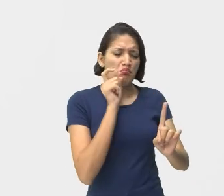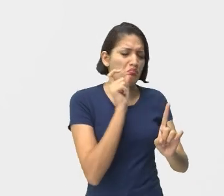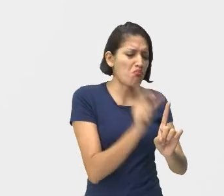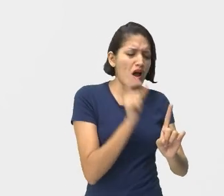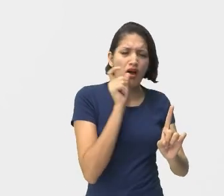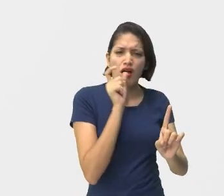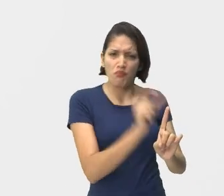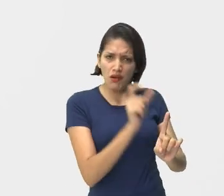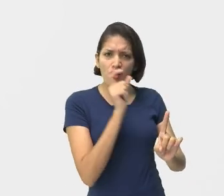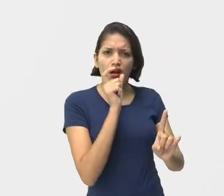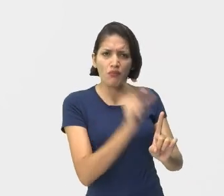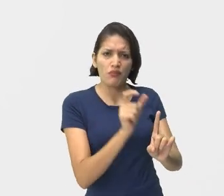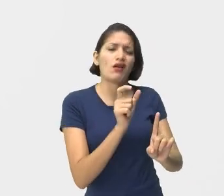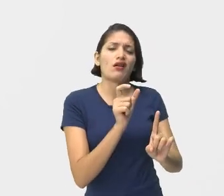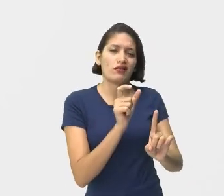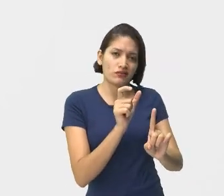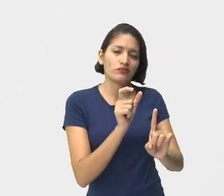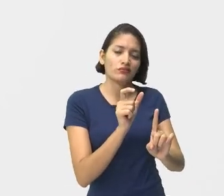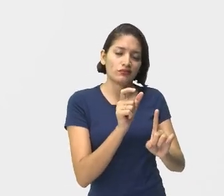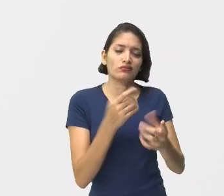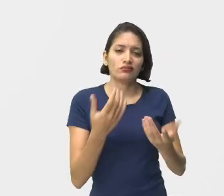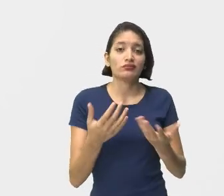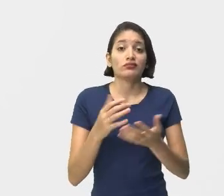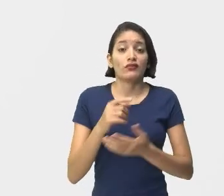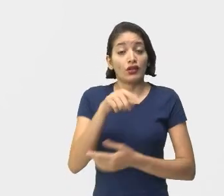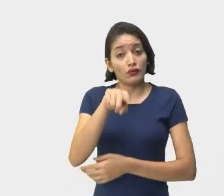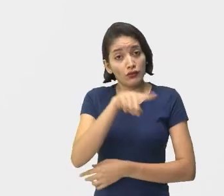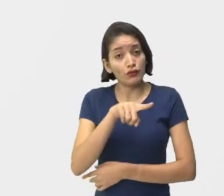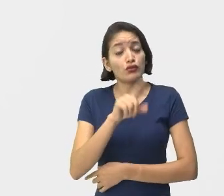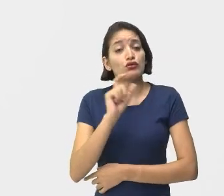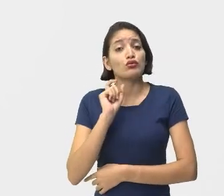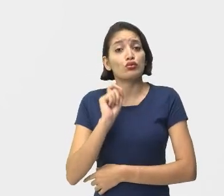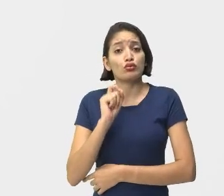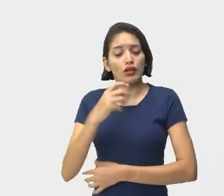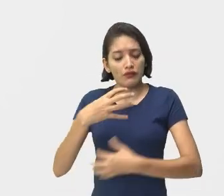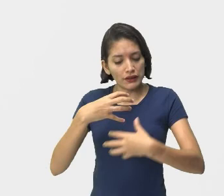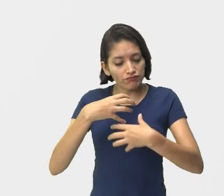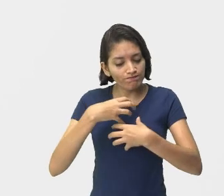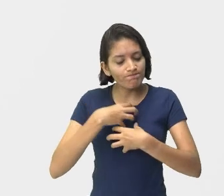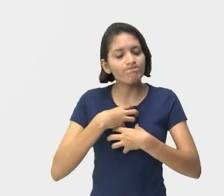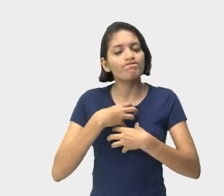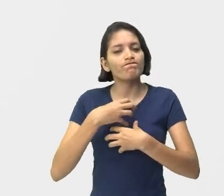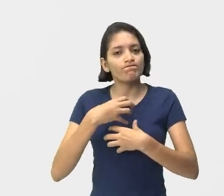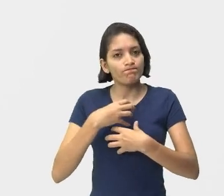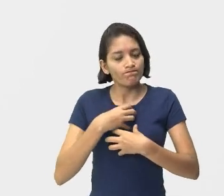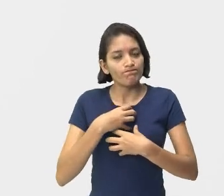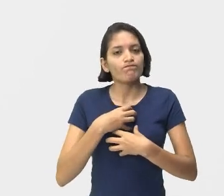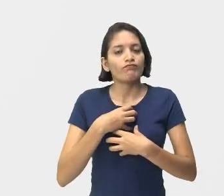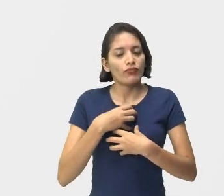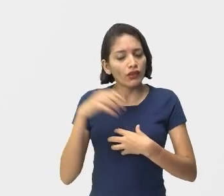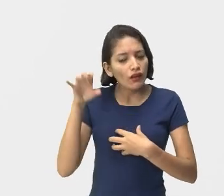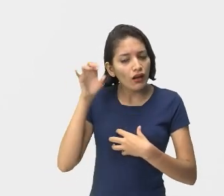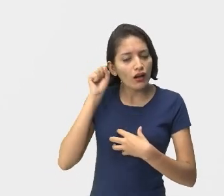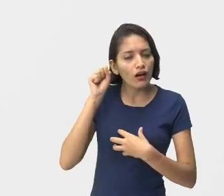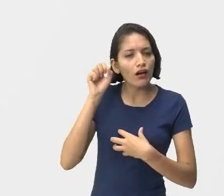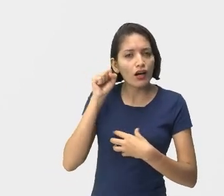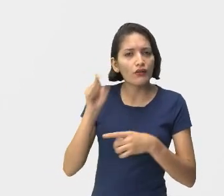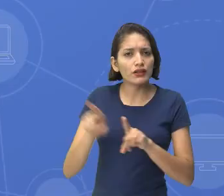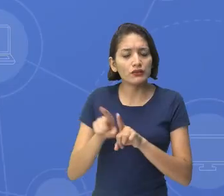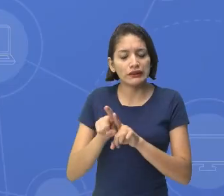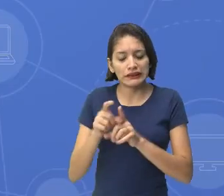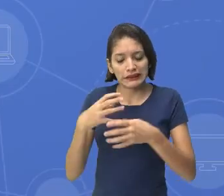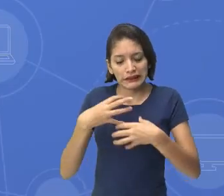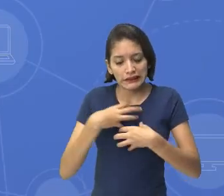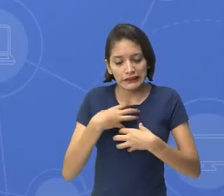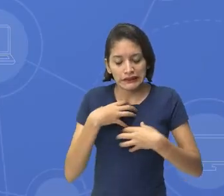ofende você com palavras, você vai sentir e você vai ouvir e se ofender,